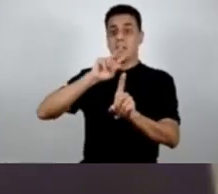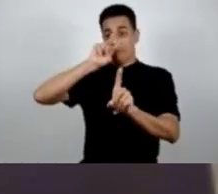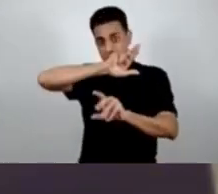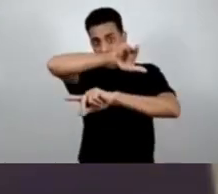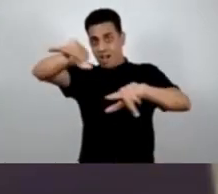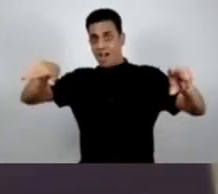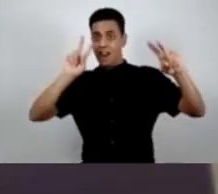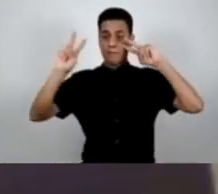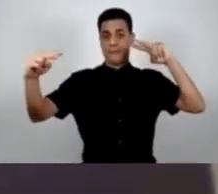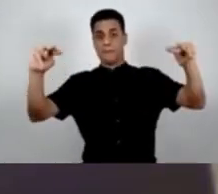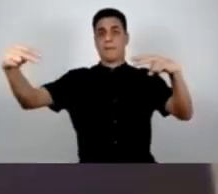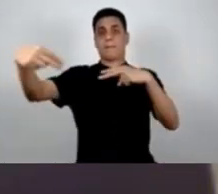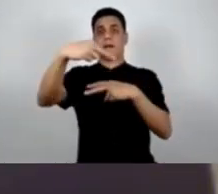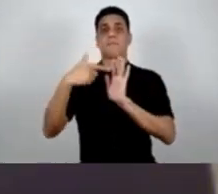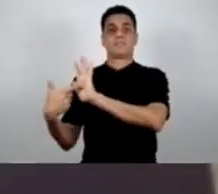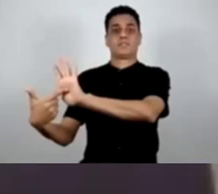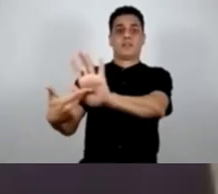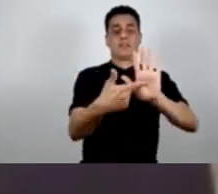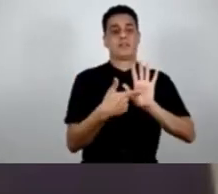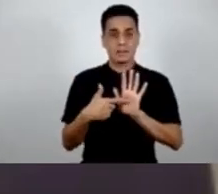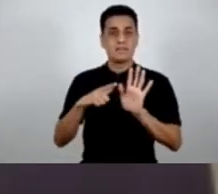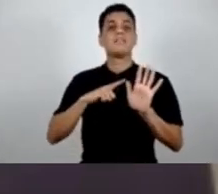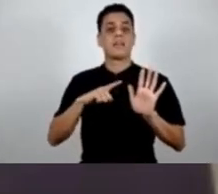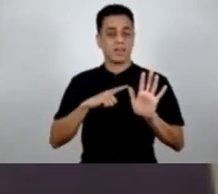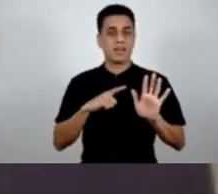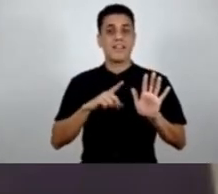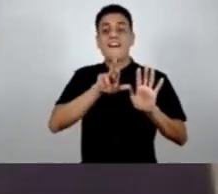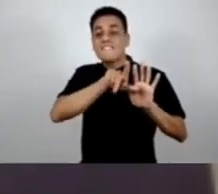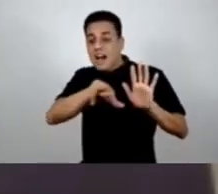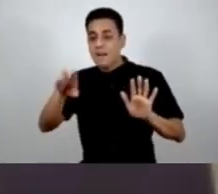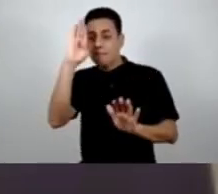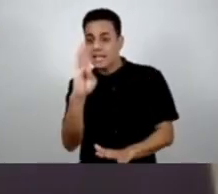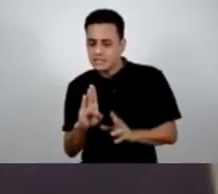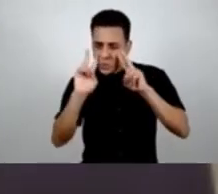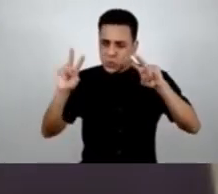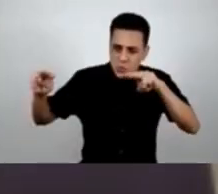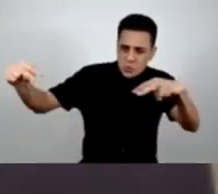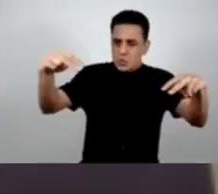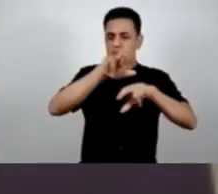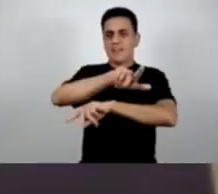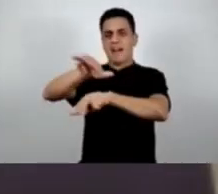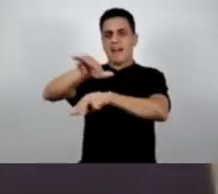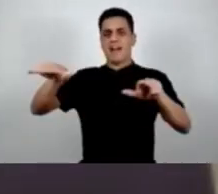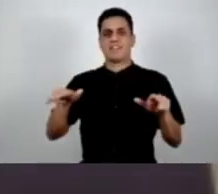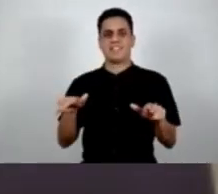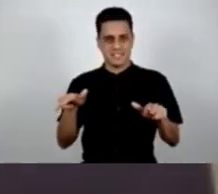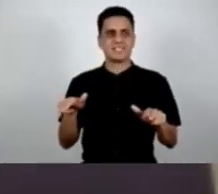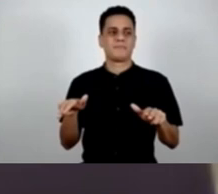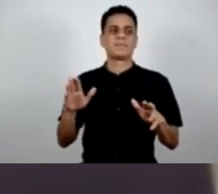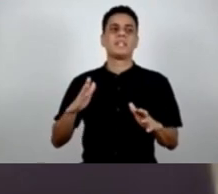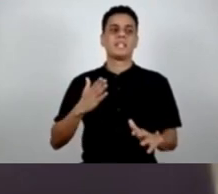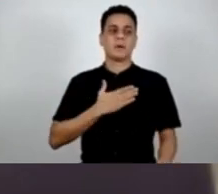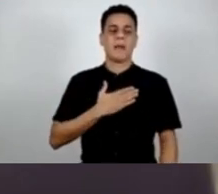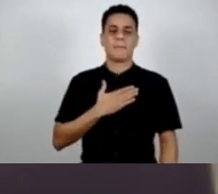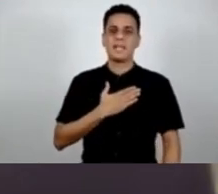certa coincidência onde as diferentes imagens do Brasil coincidem, mas para mim, as imagens